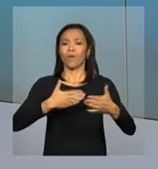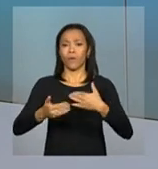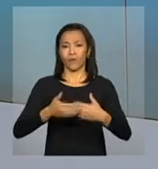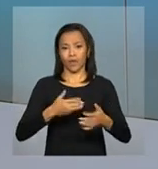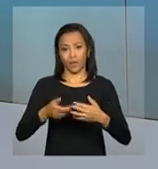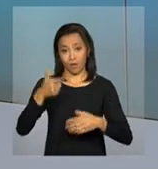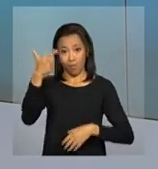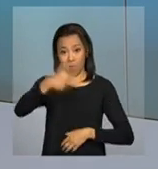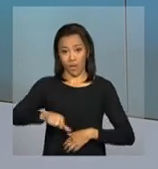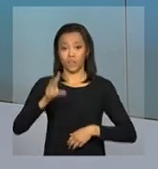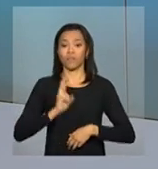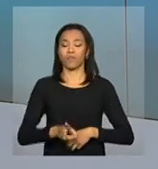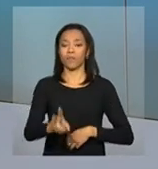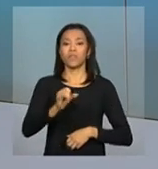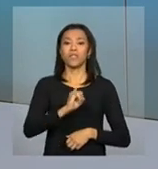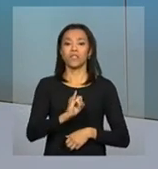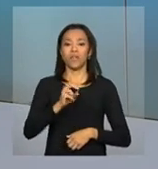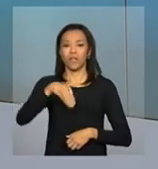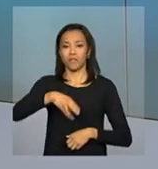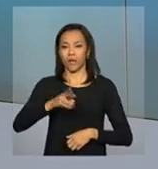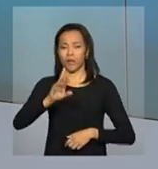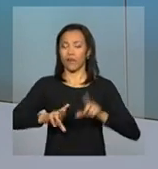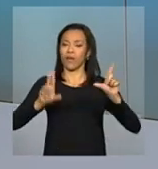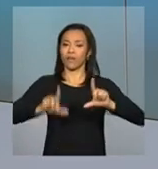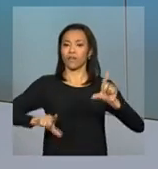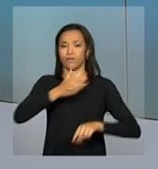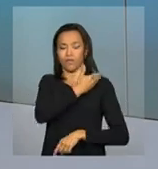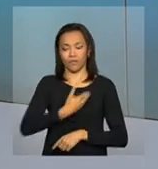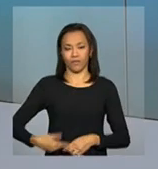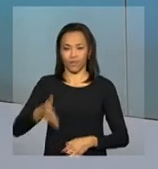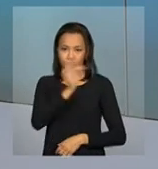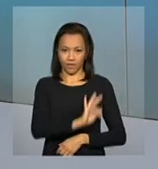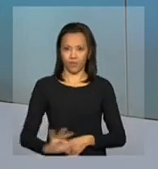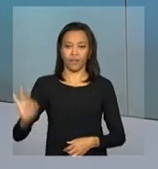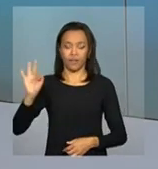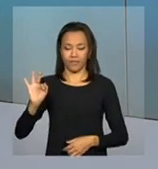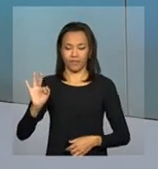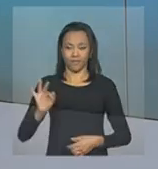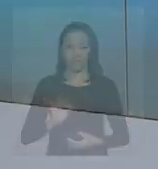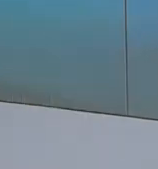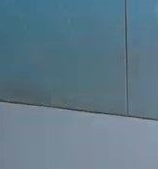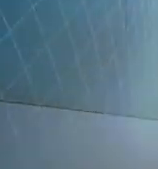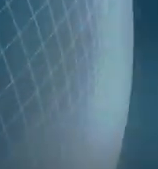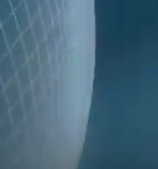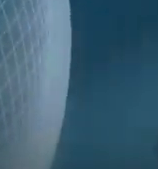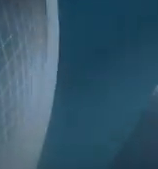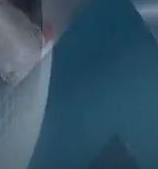momento com outras informações. Continue com a gente aqui na NBR, a TV do Governo Federal.